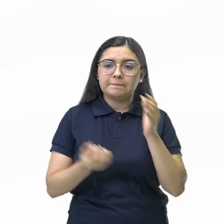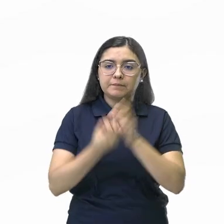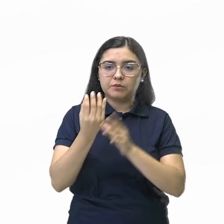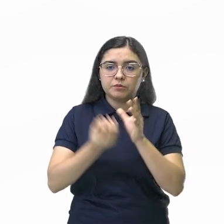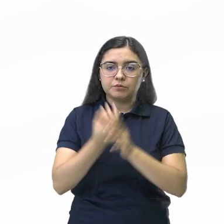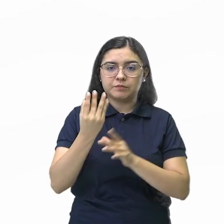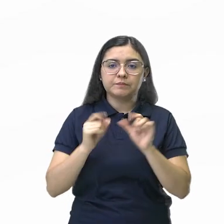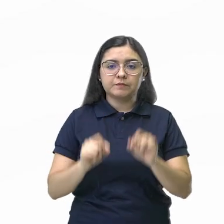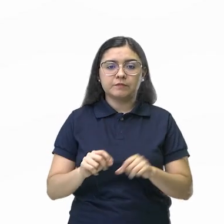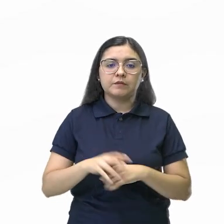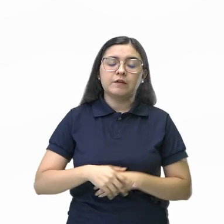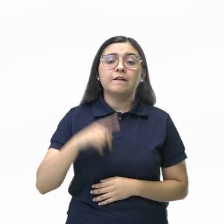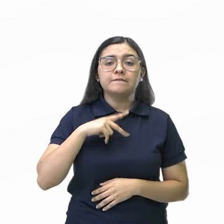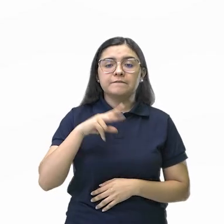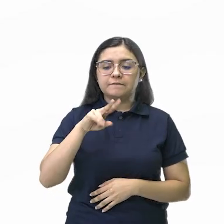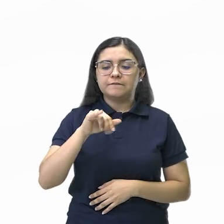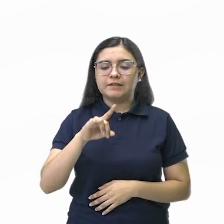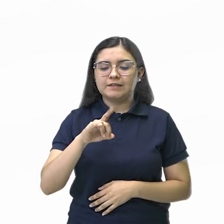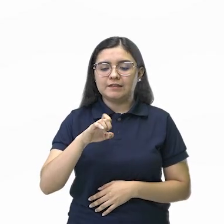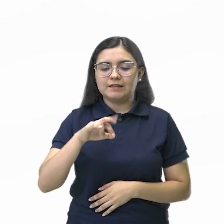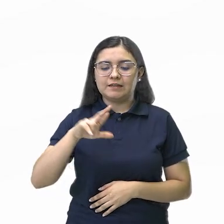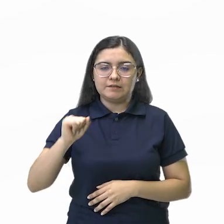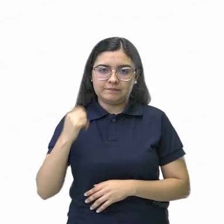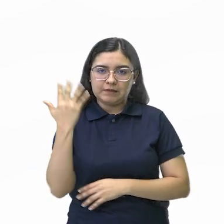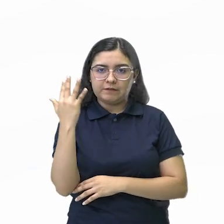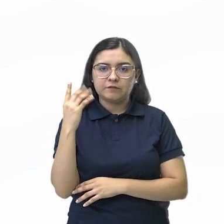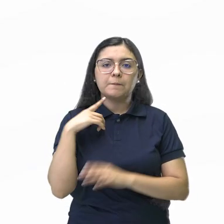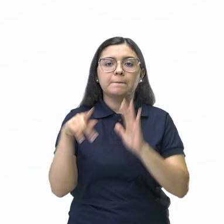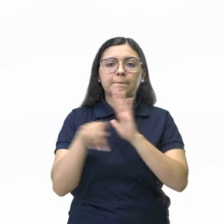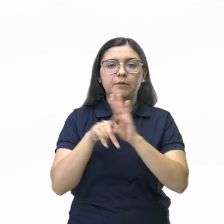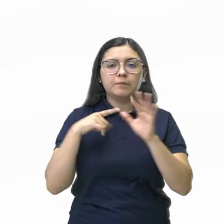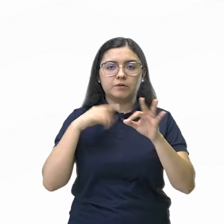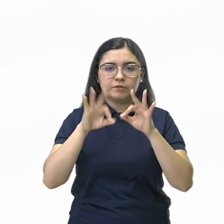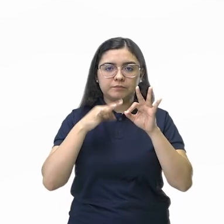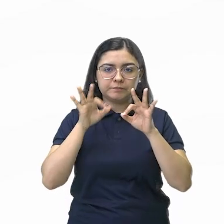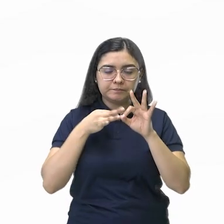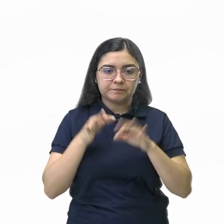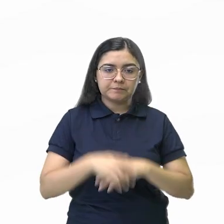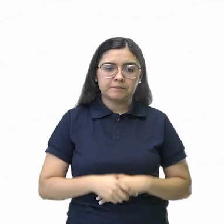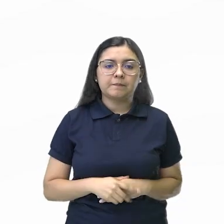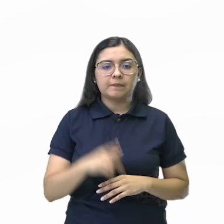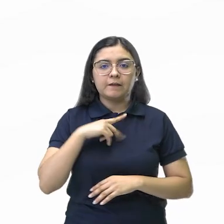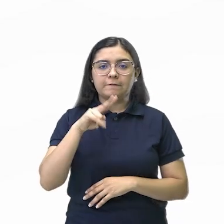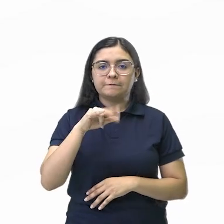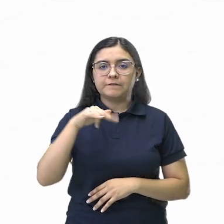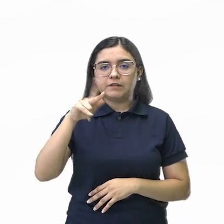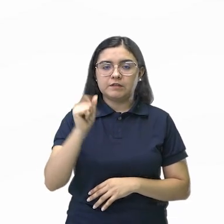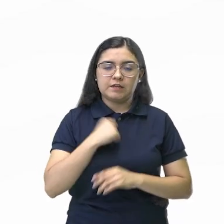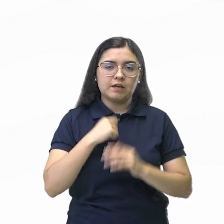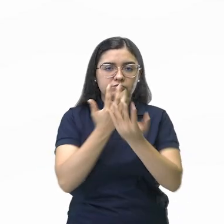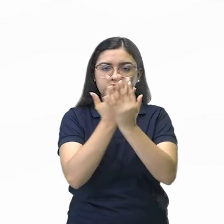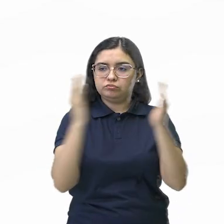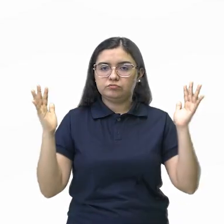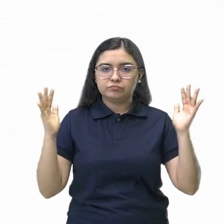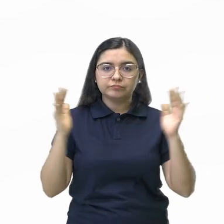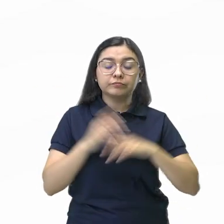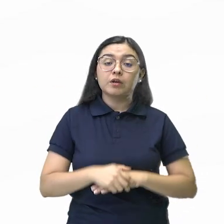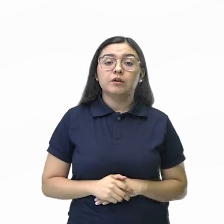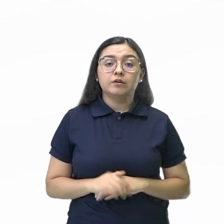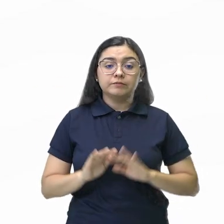produção. Videiras é o pé de uva, tá? Enquanto que a vinha é a plantação inteira dela.